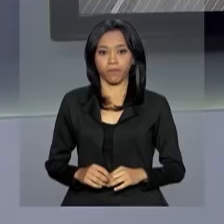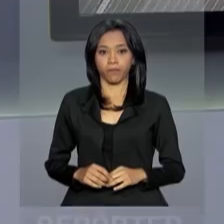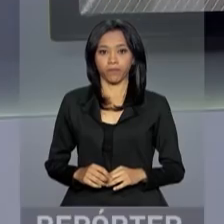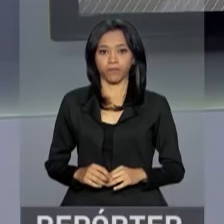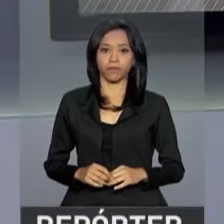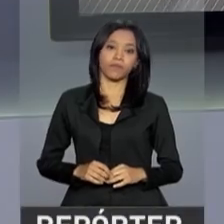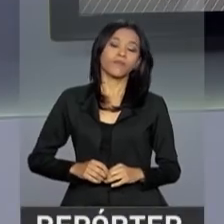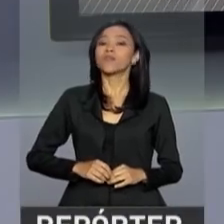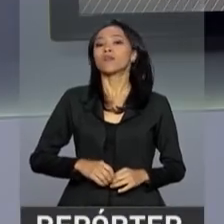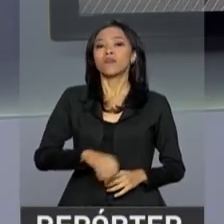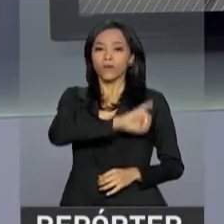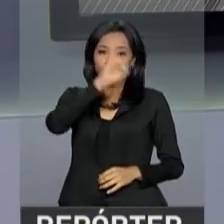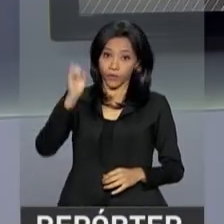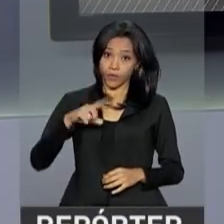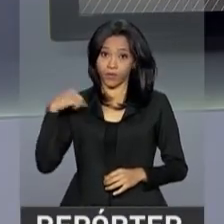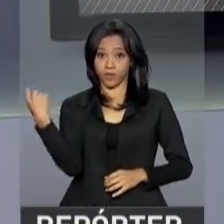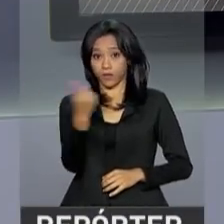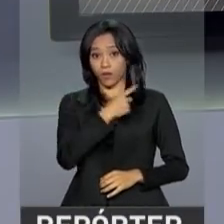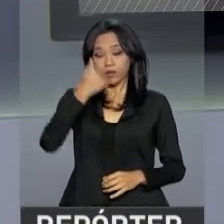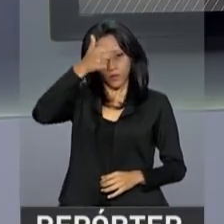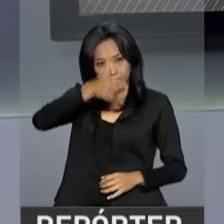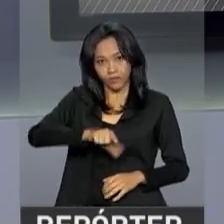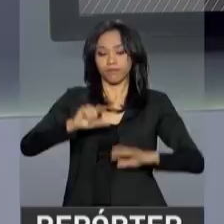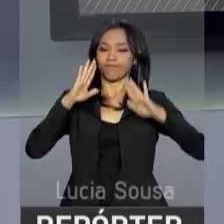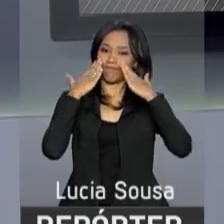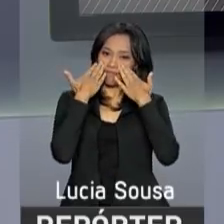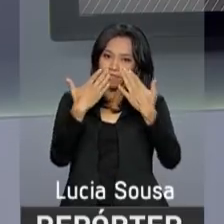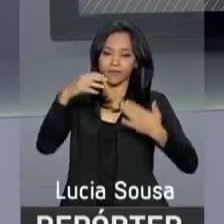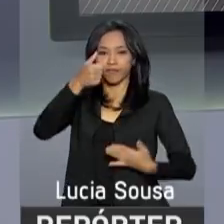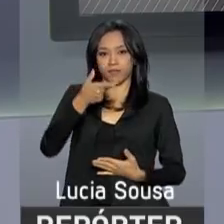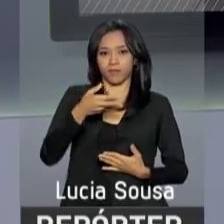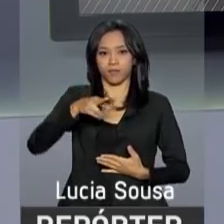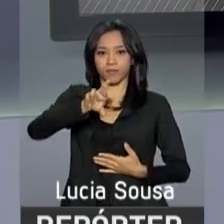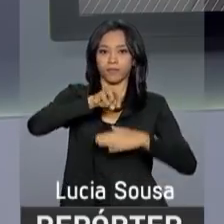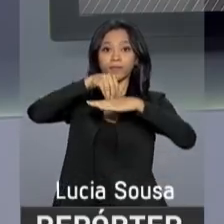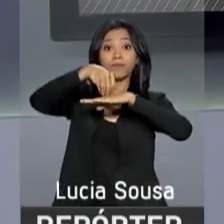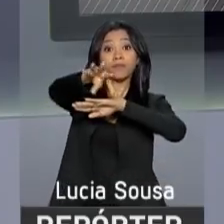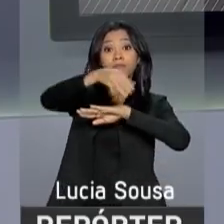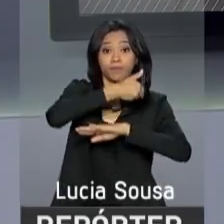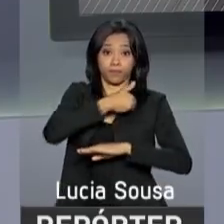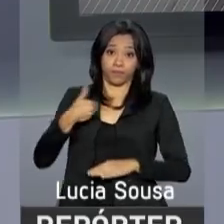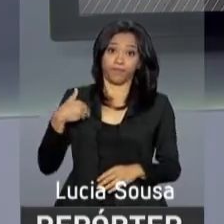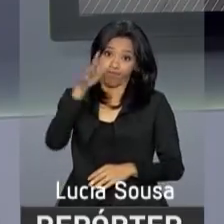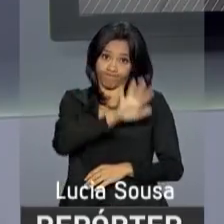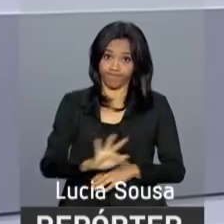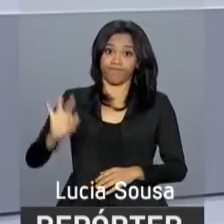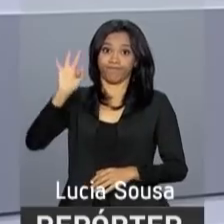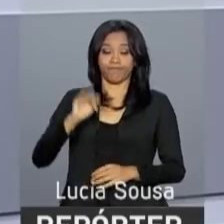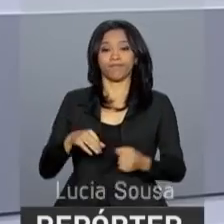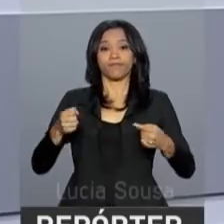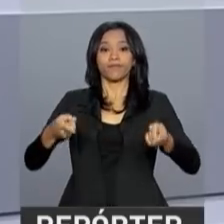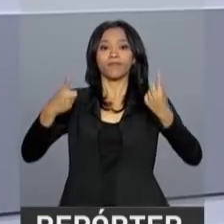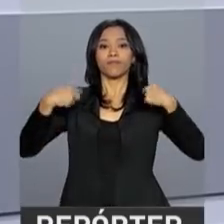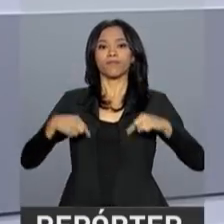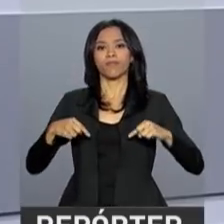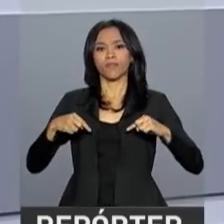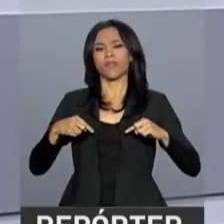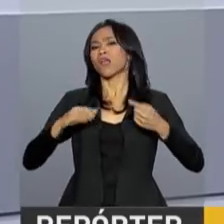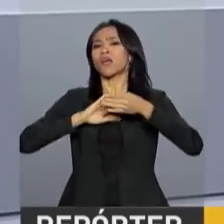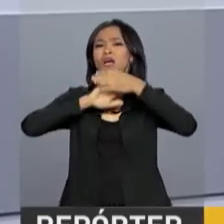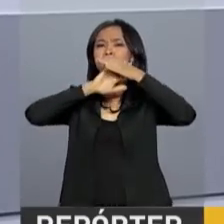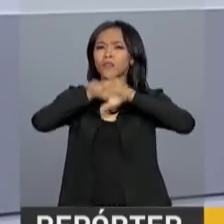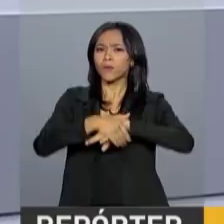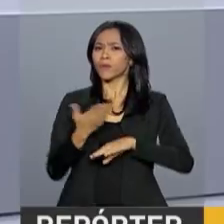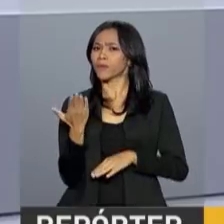o lá voltamos com mais uma edição do repórter nbr as notícias do governo federal na noite desta